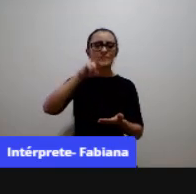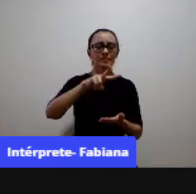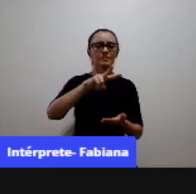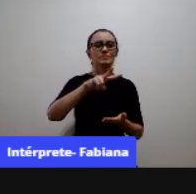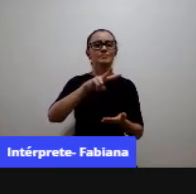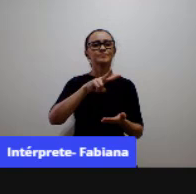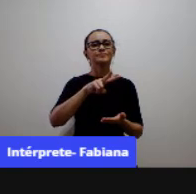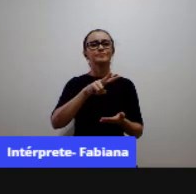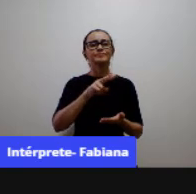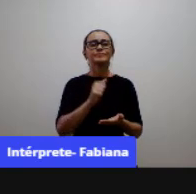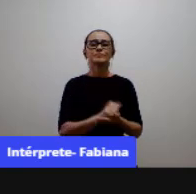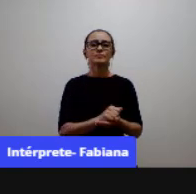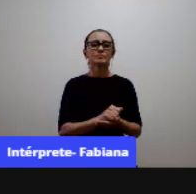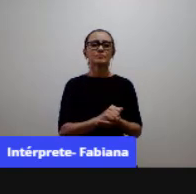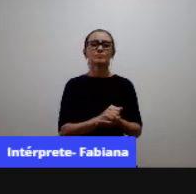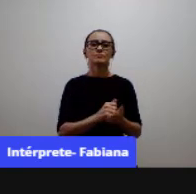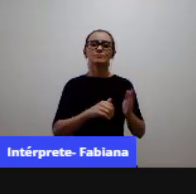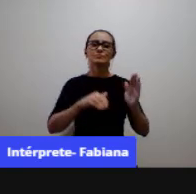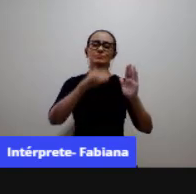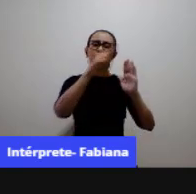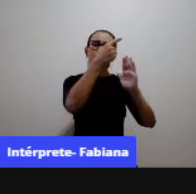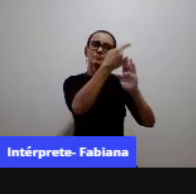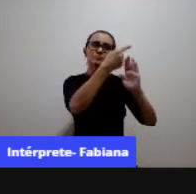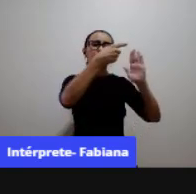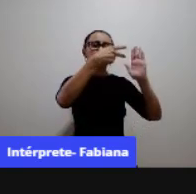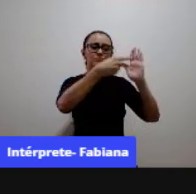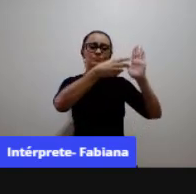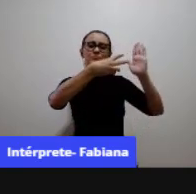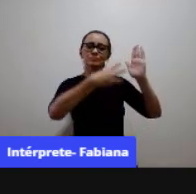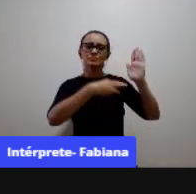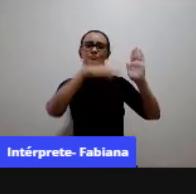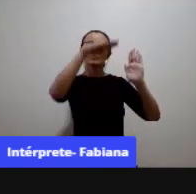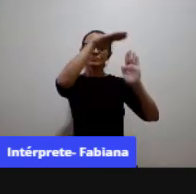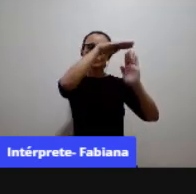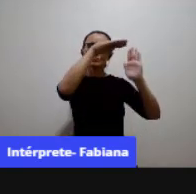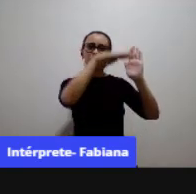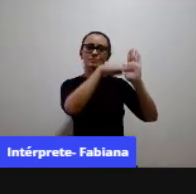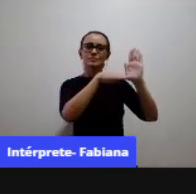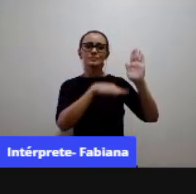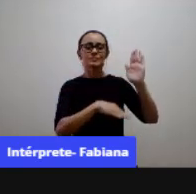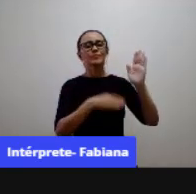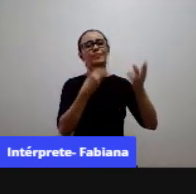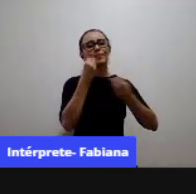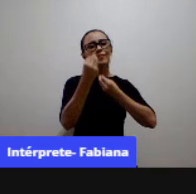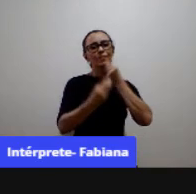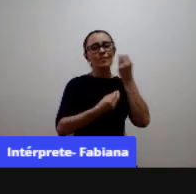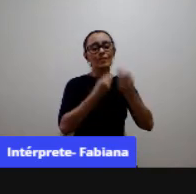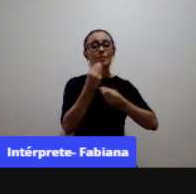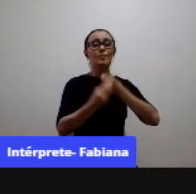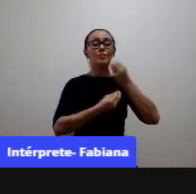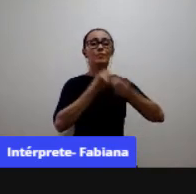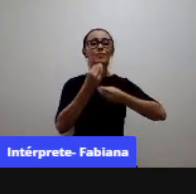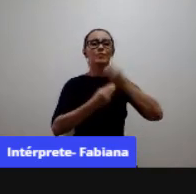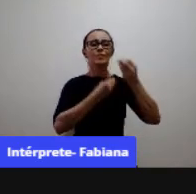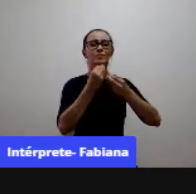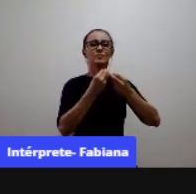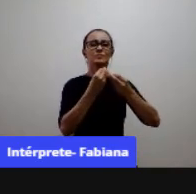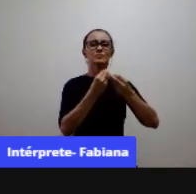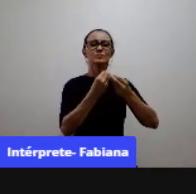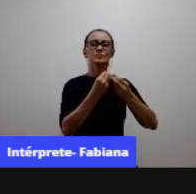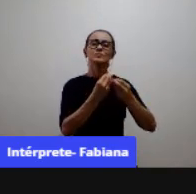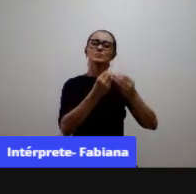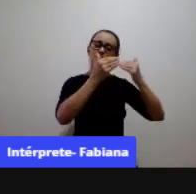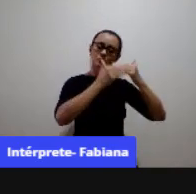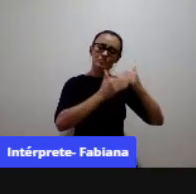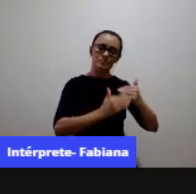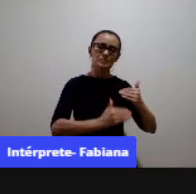explicando lá desde o começo, para vocês entenderem e ter uma ideia de como é esse processo todo, né,